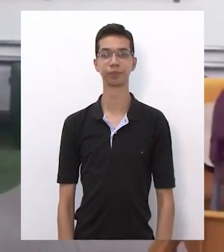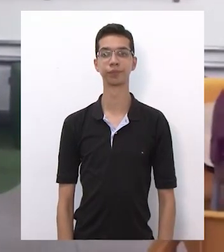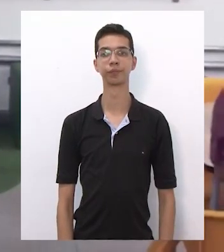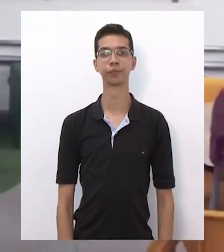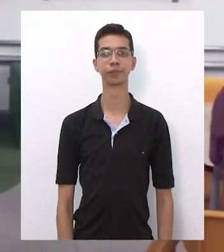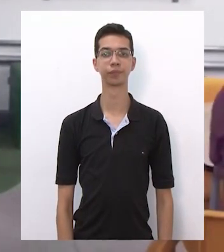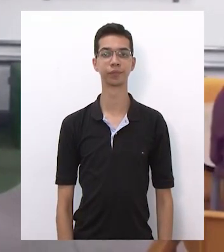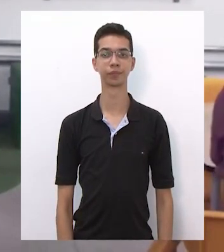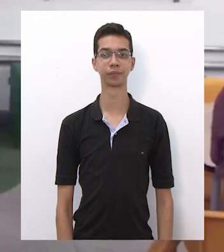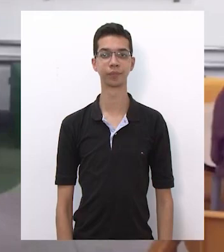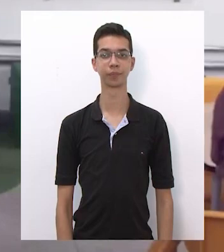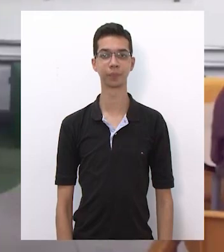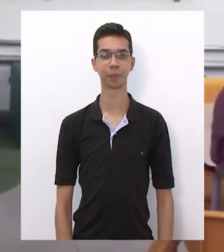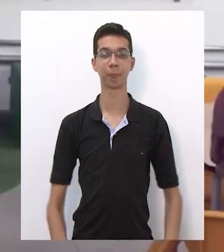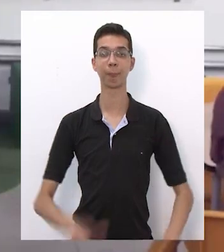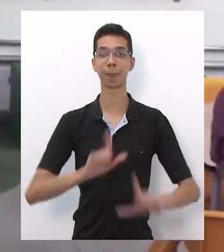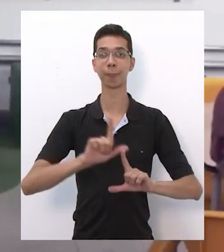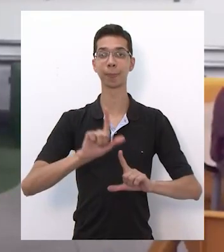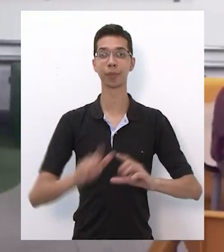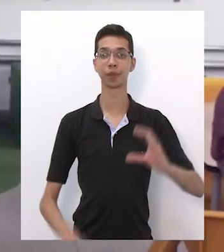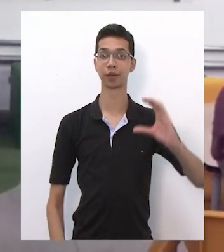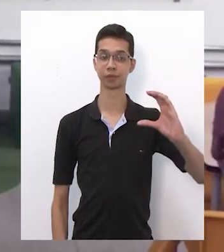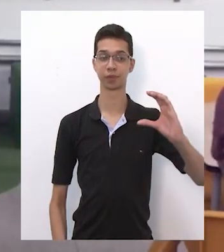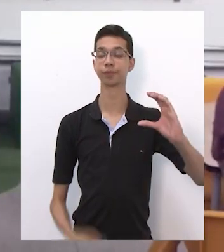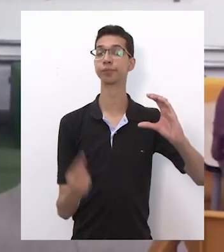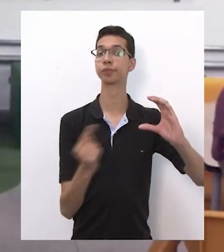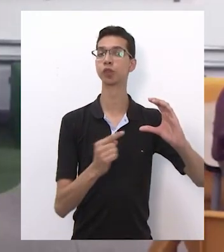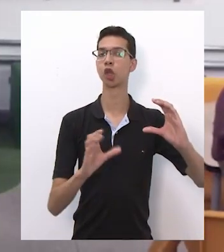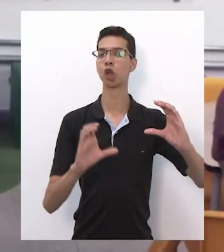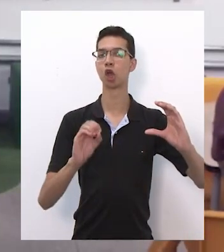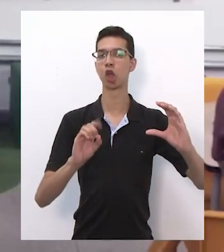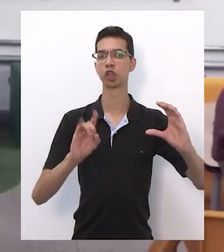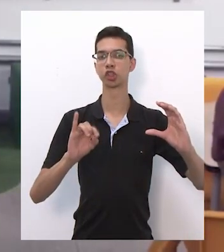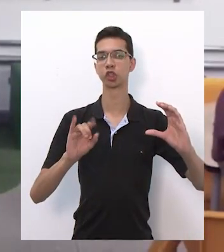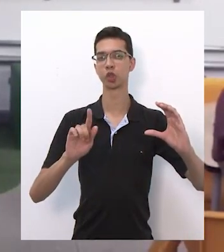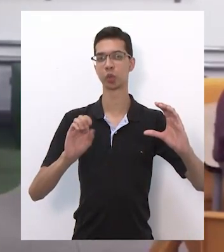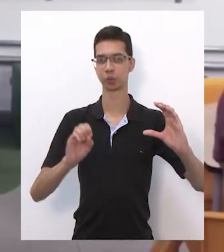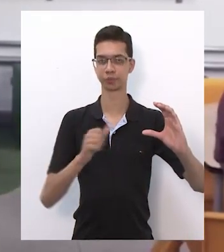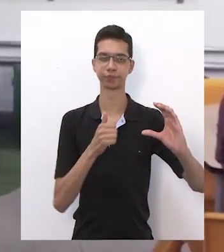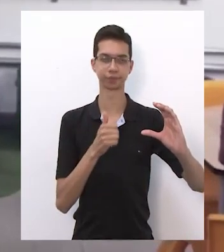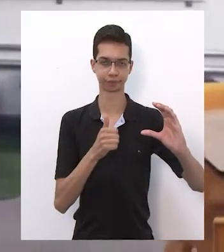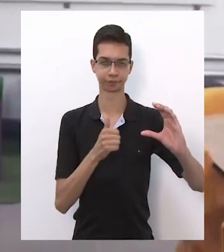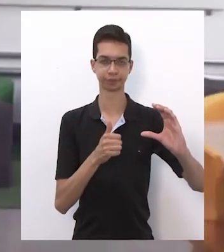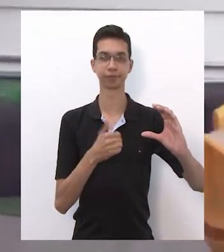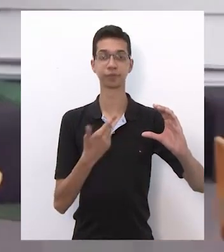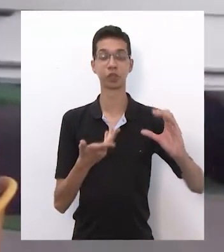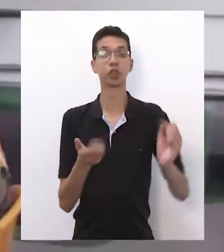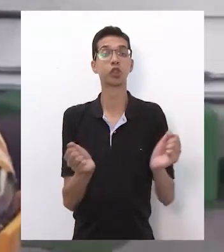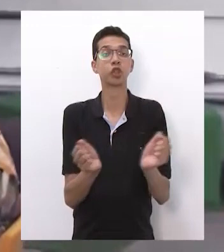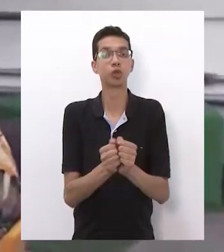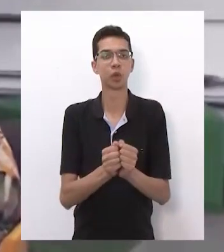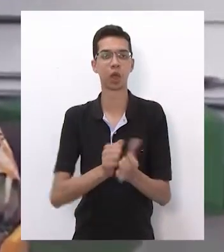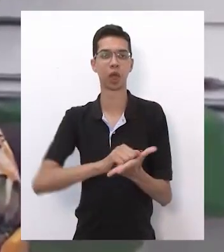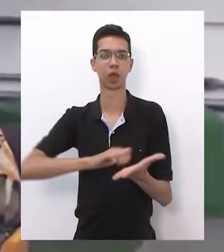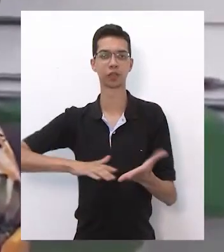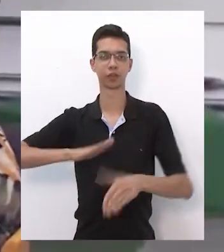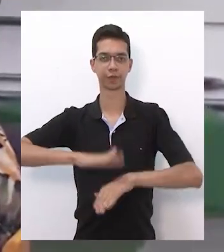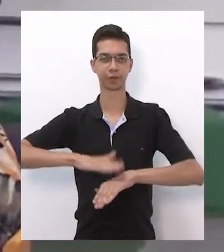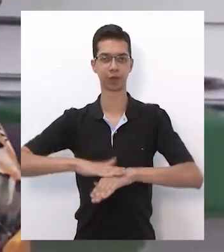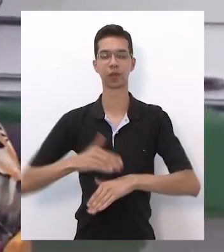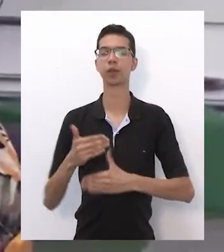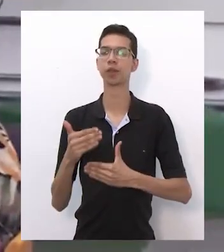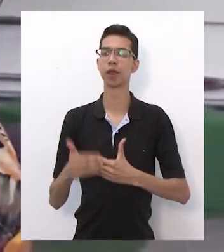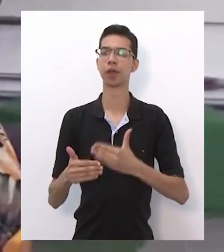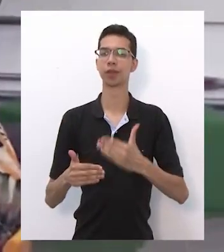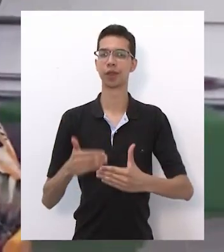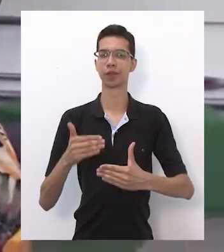a própria letra C de código, no caso. Então a ideia é que a gente faça essa atividade juntos, então a gente vai fazendo passo a passo